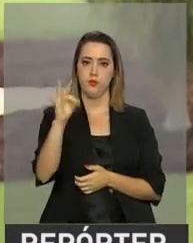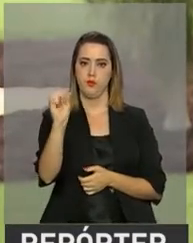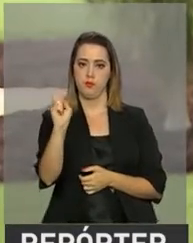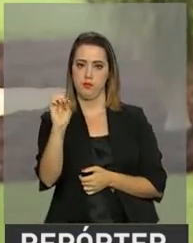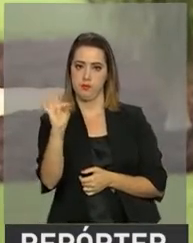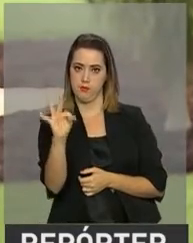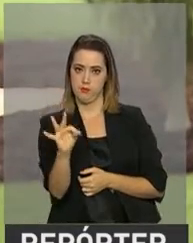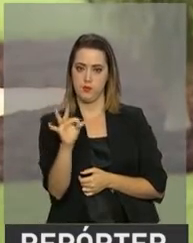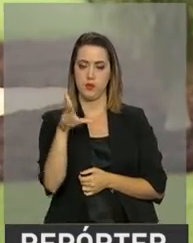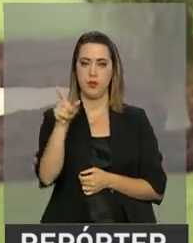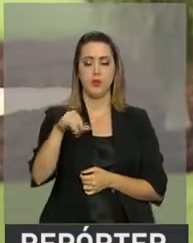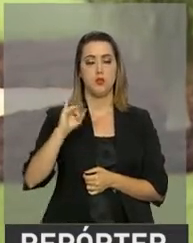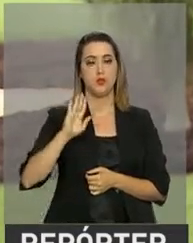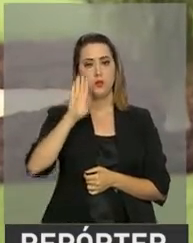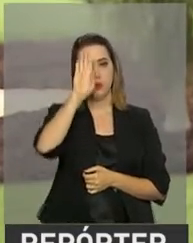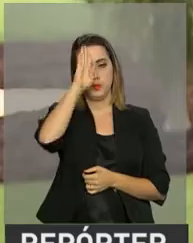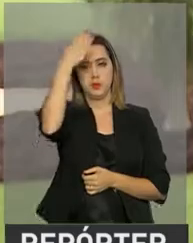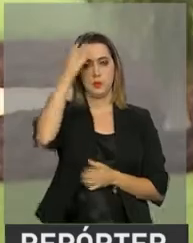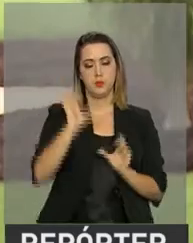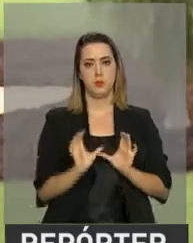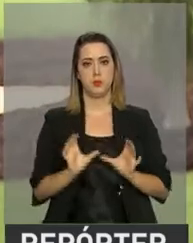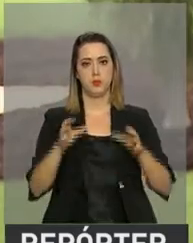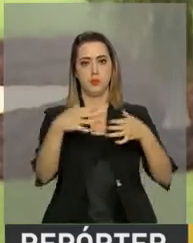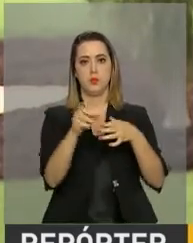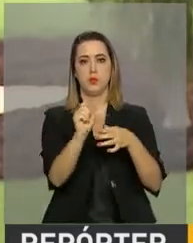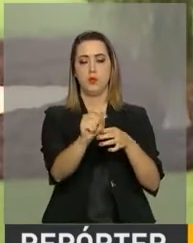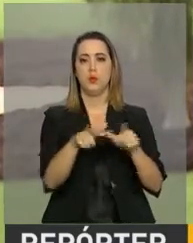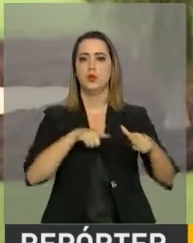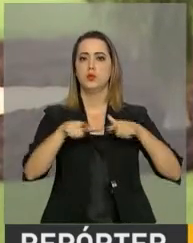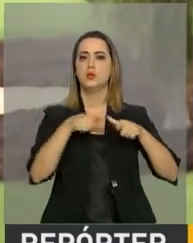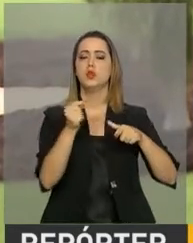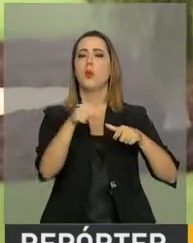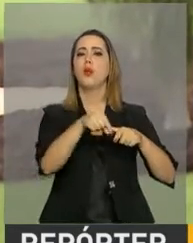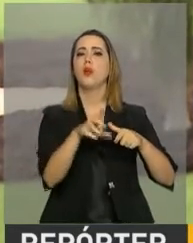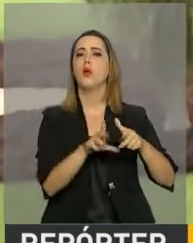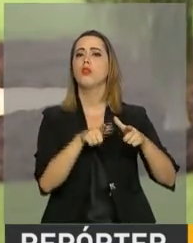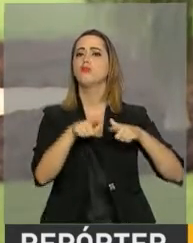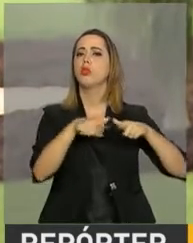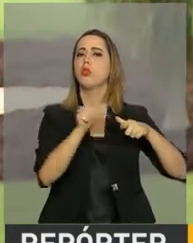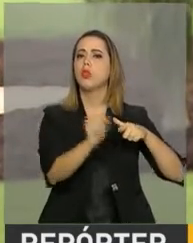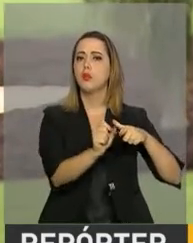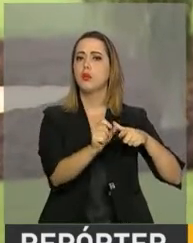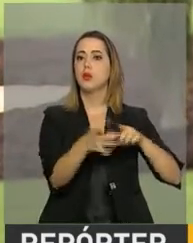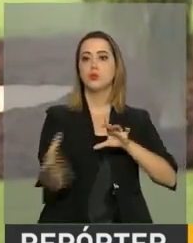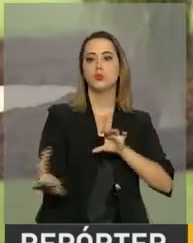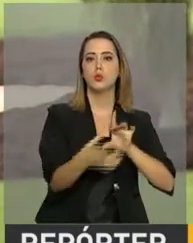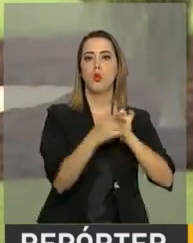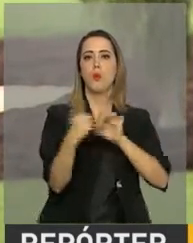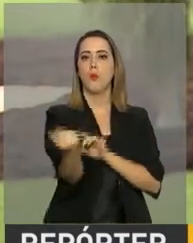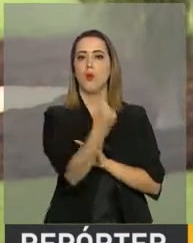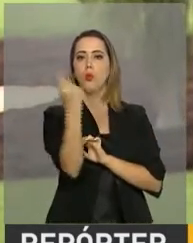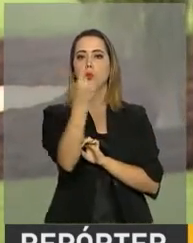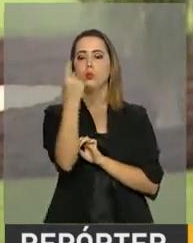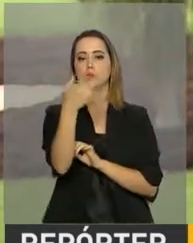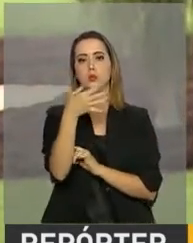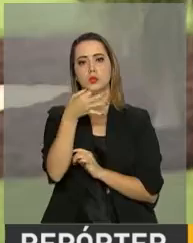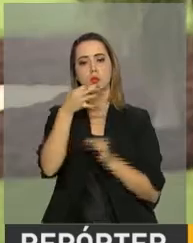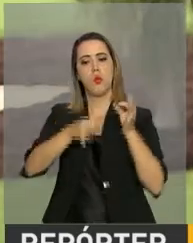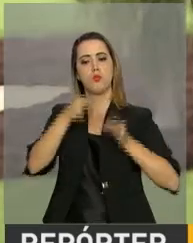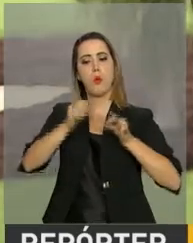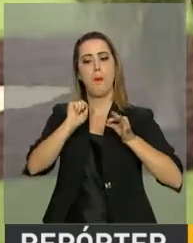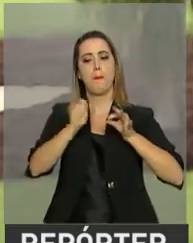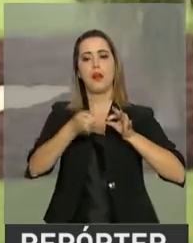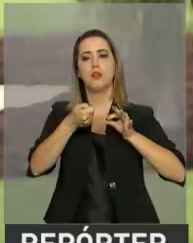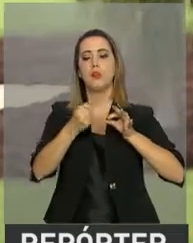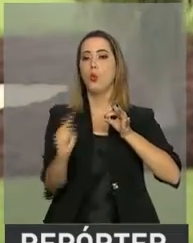principal órgão da Justiça do Trabalho no Brasil e tem como função uniformizar as decisões trabalhistas. É formado por 27